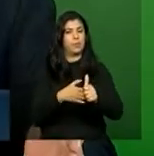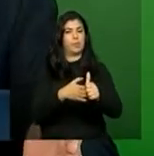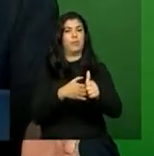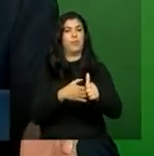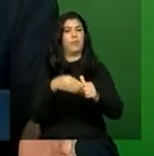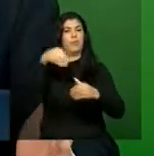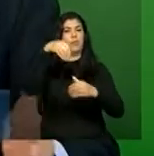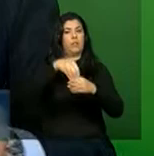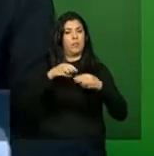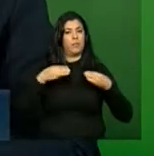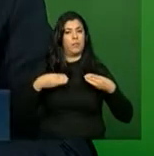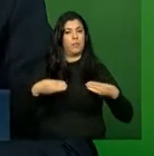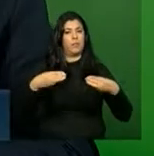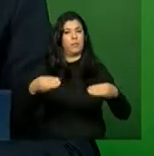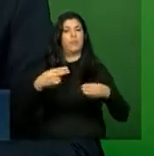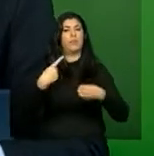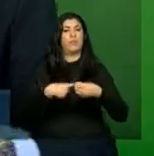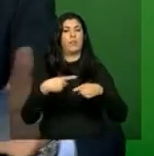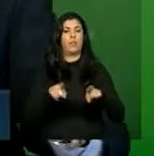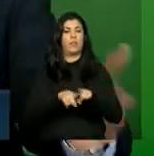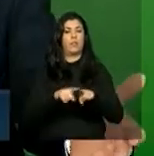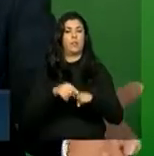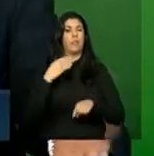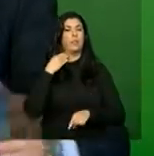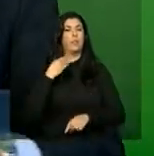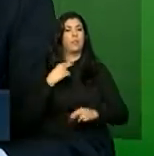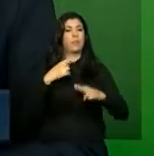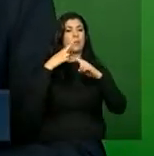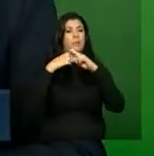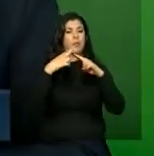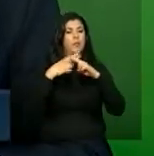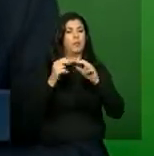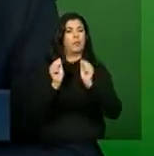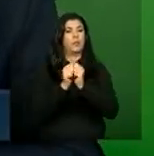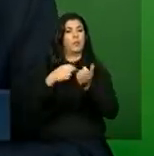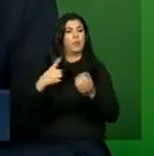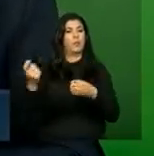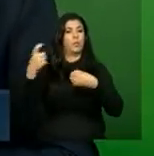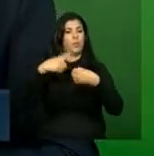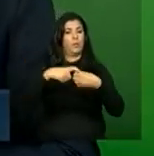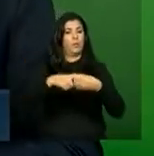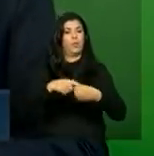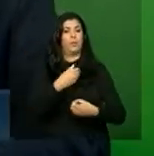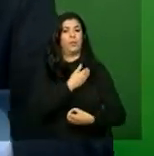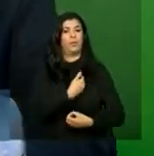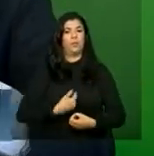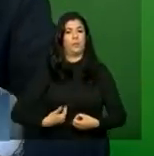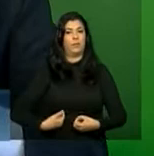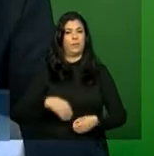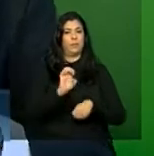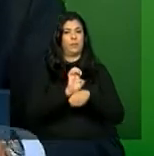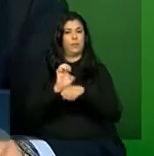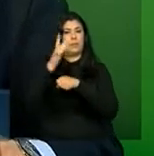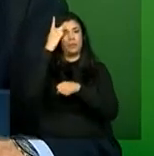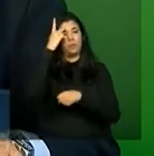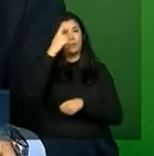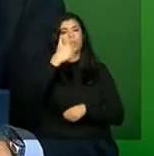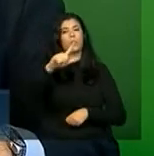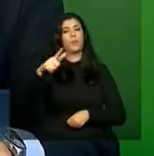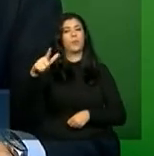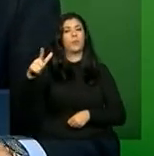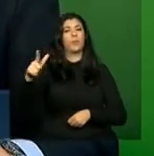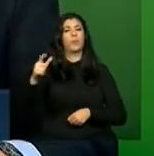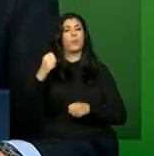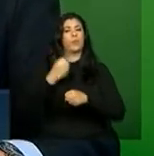o nó Ministério das cidades na Caixa Econômica Federal com o Governo do Estado de São Paulo é outras obras